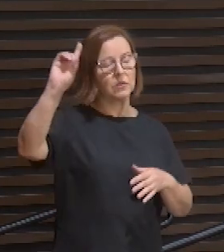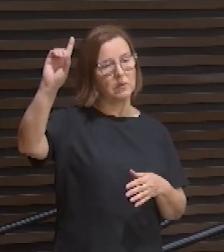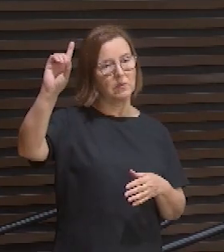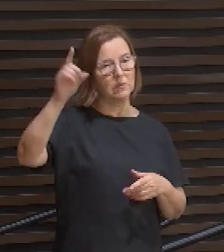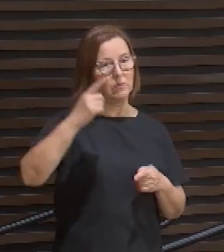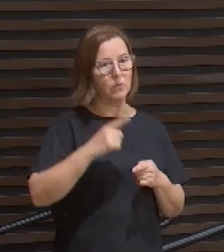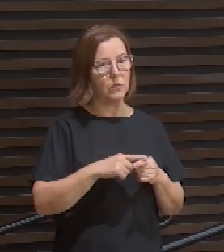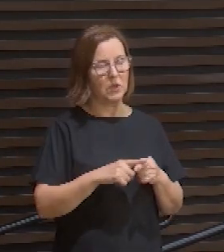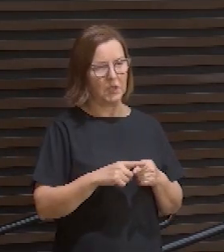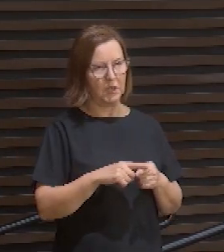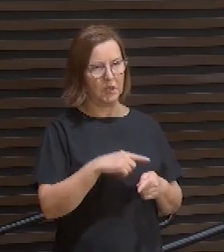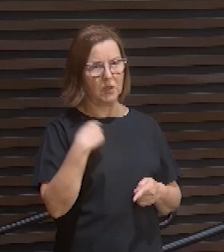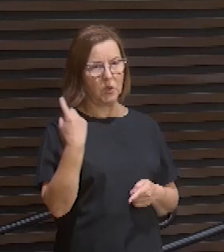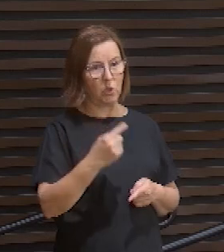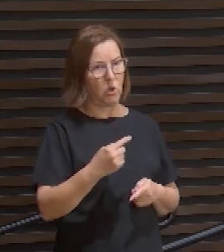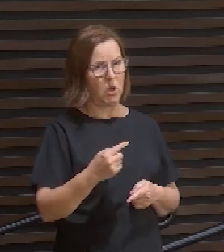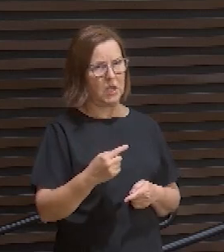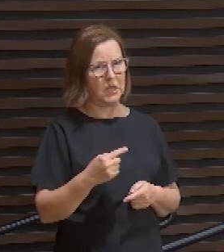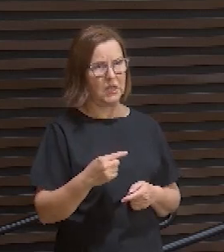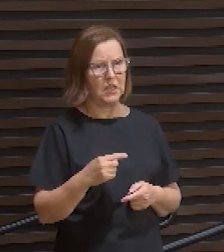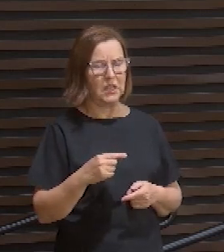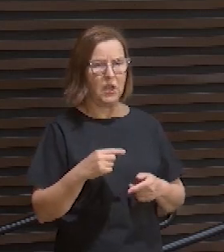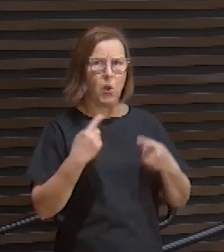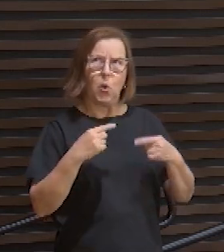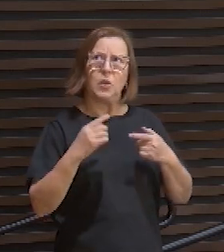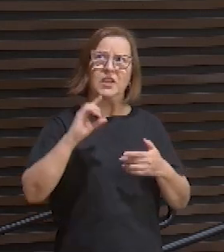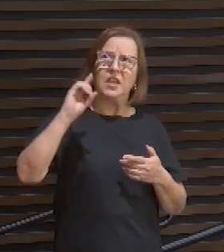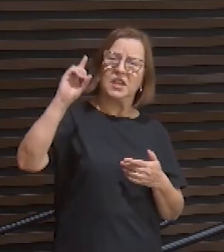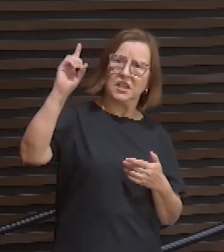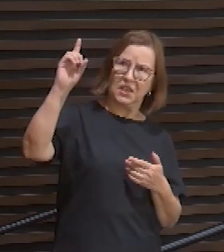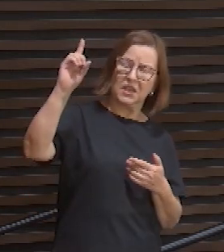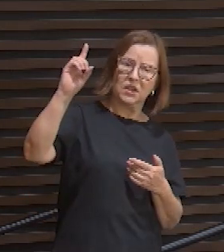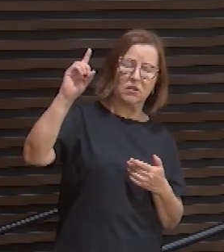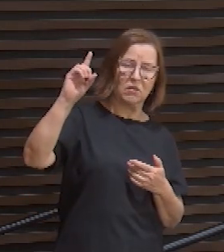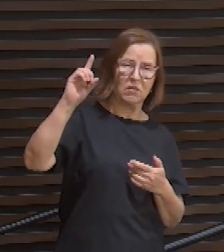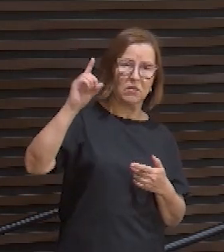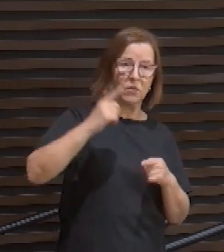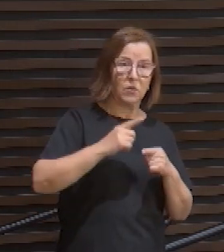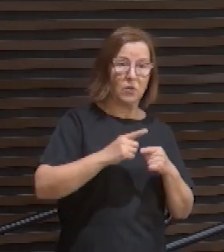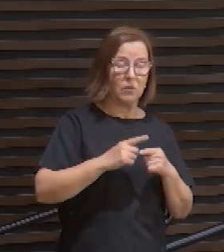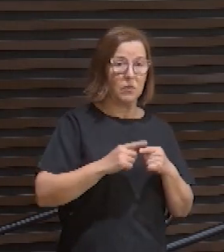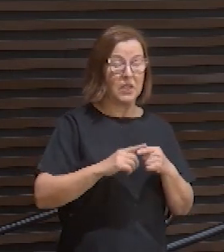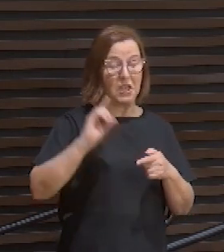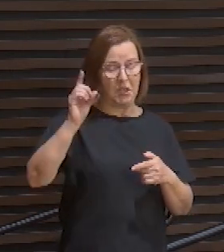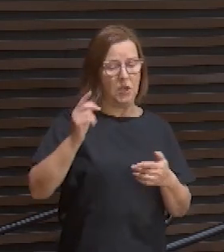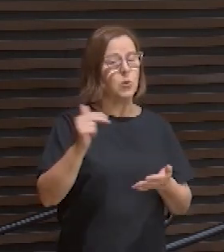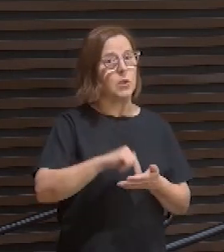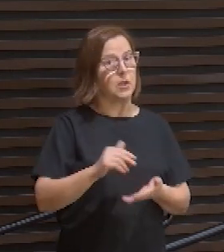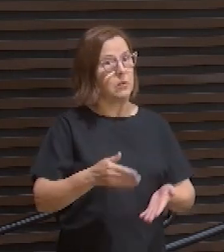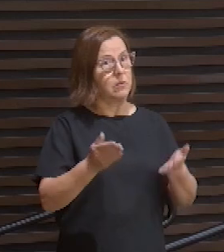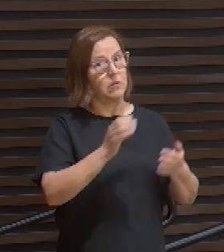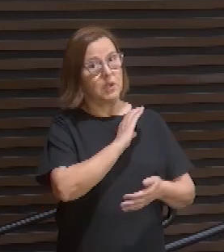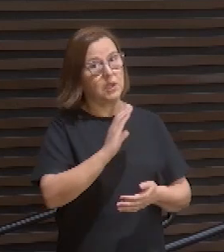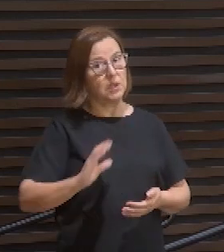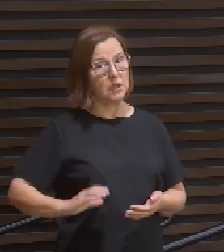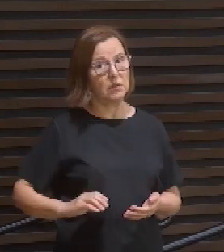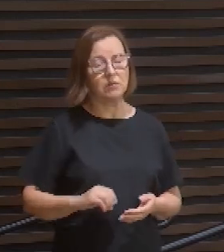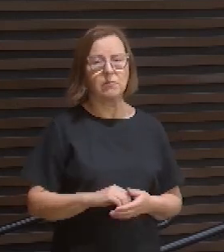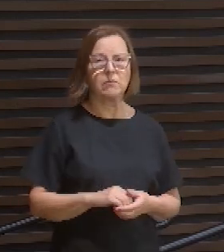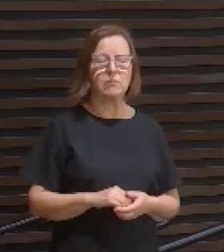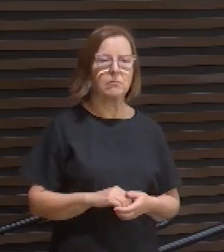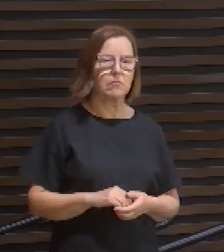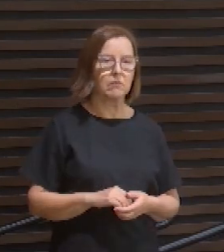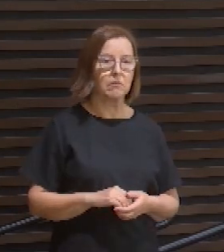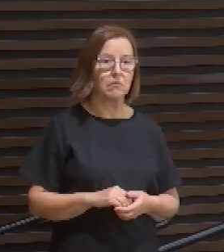temos asseverado contra Deus que ele ressuscitou a Cristo, ao qual ele não ressuscitou, se é certo que os mortos não ressuscitam. Qual que é a implicação?